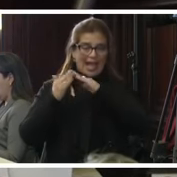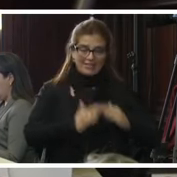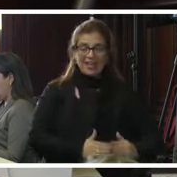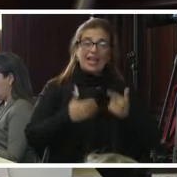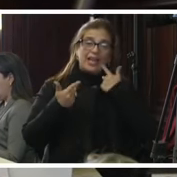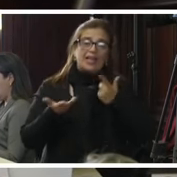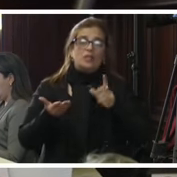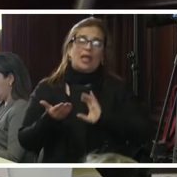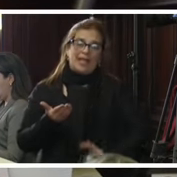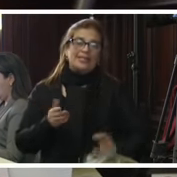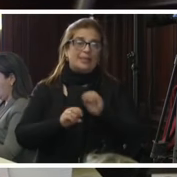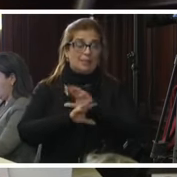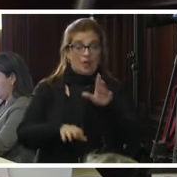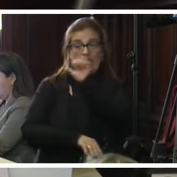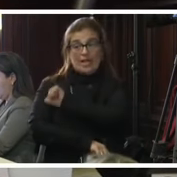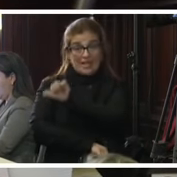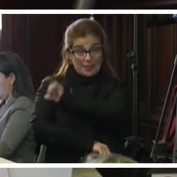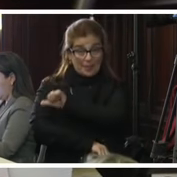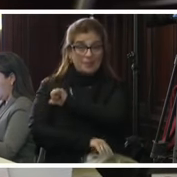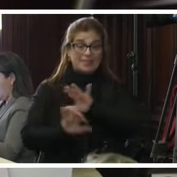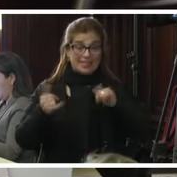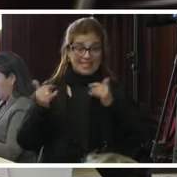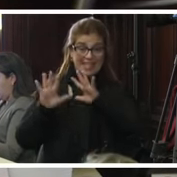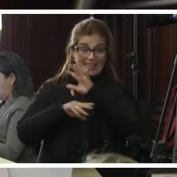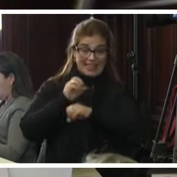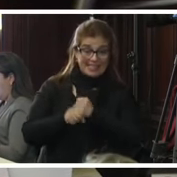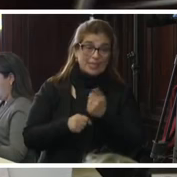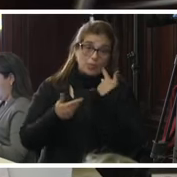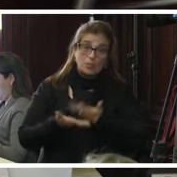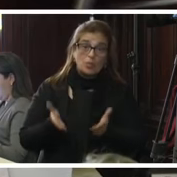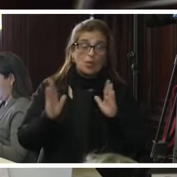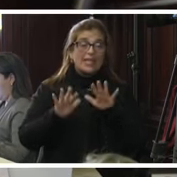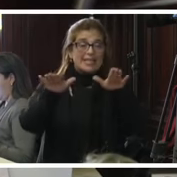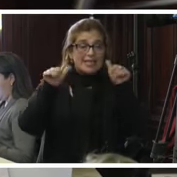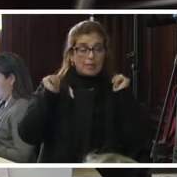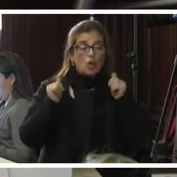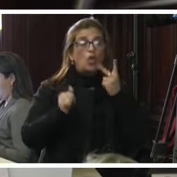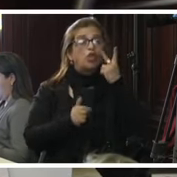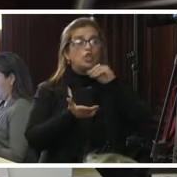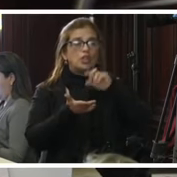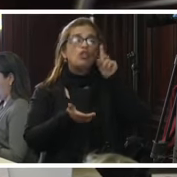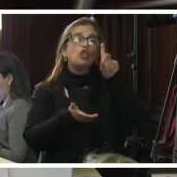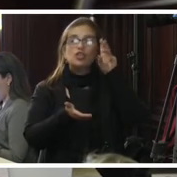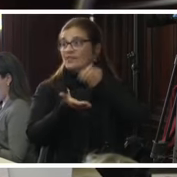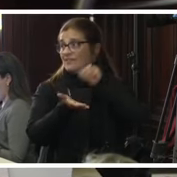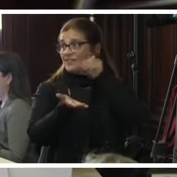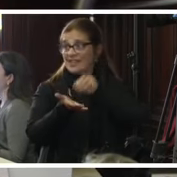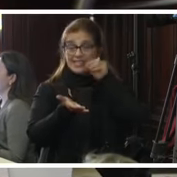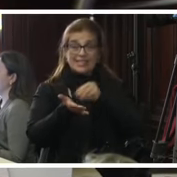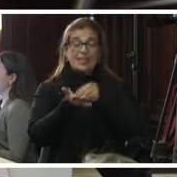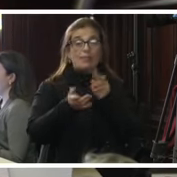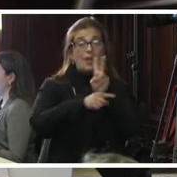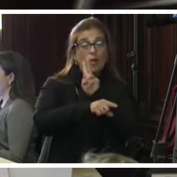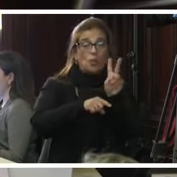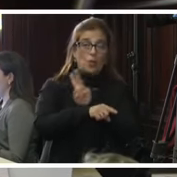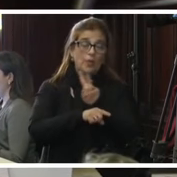Somente no Rio de Janeiro, nos últimos 10 anos, as Forças Armadas foram convocadas 12 vezes a atuar em funções de segurança,